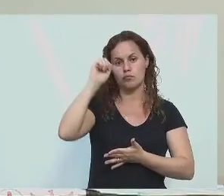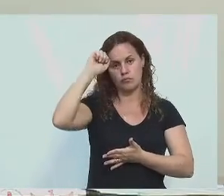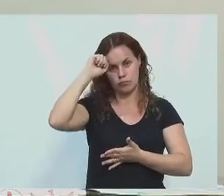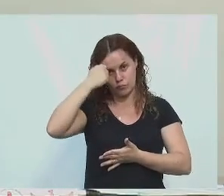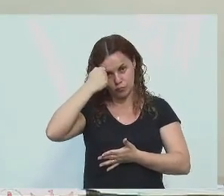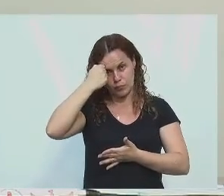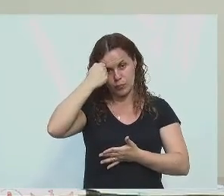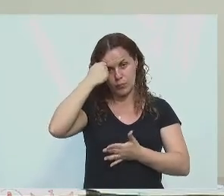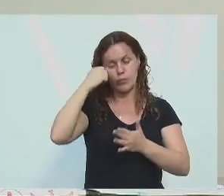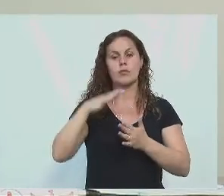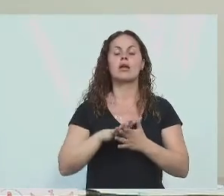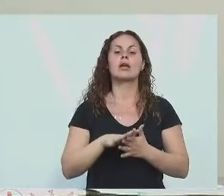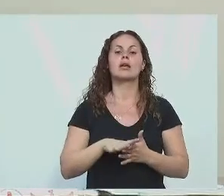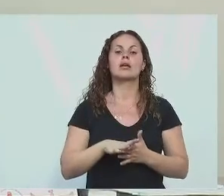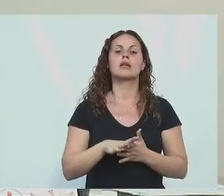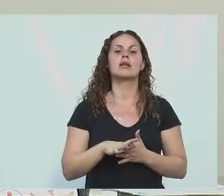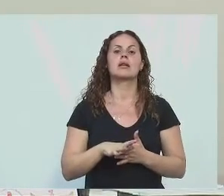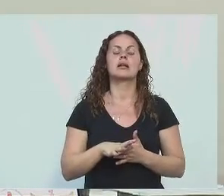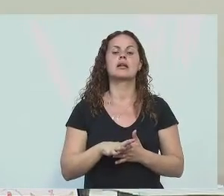cargos efetivos.